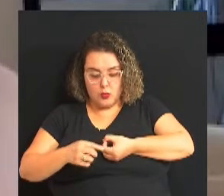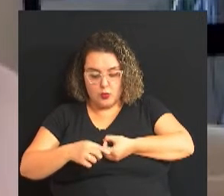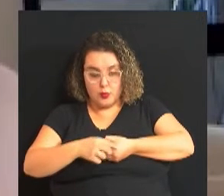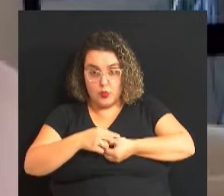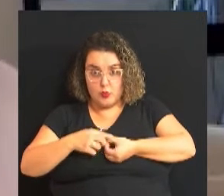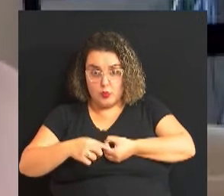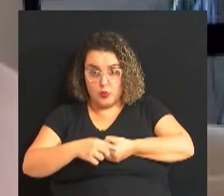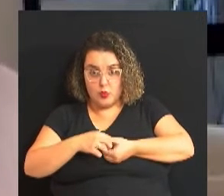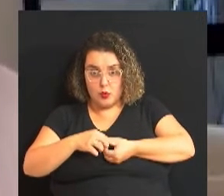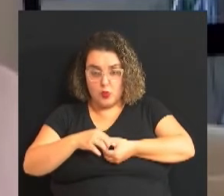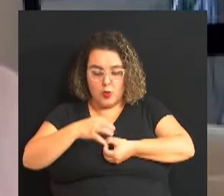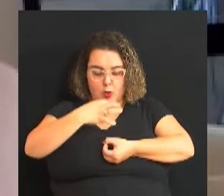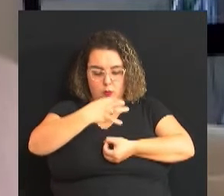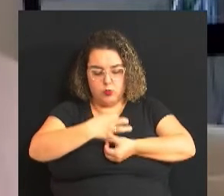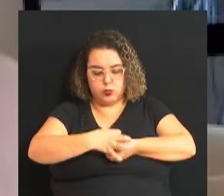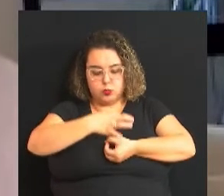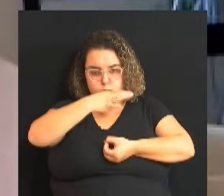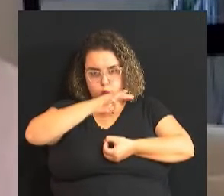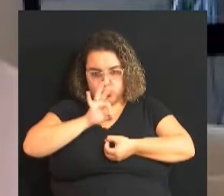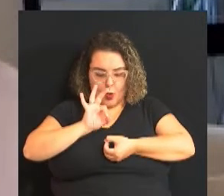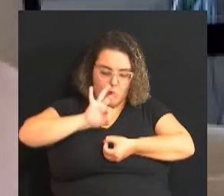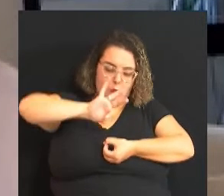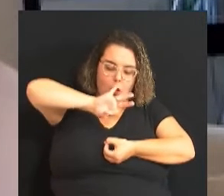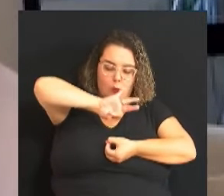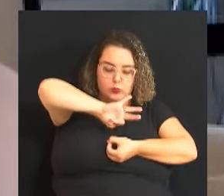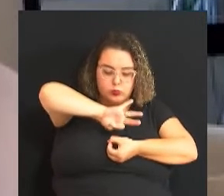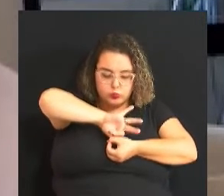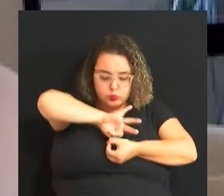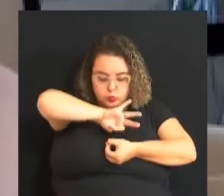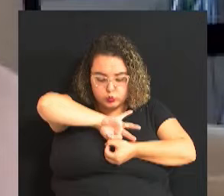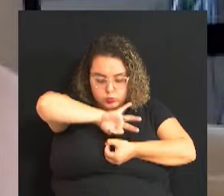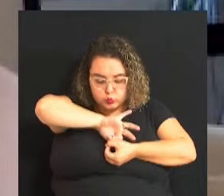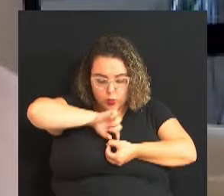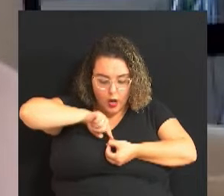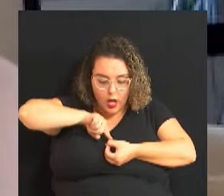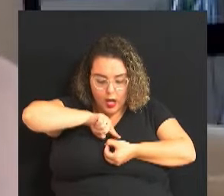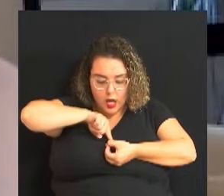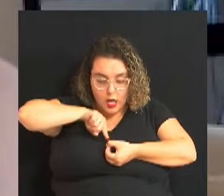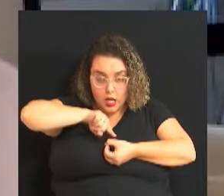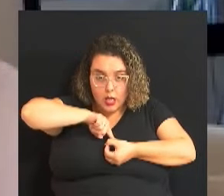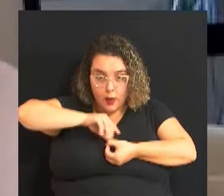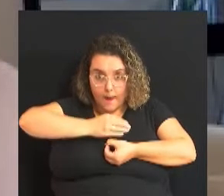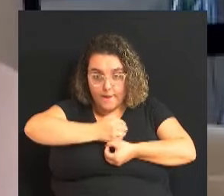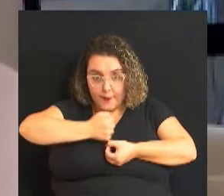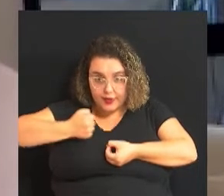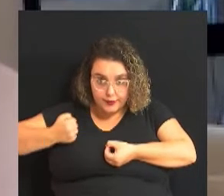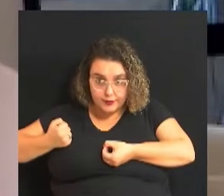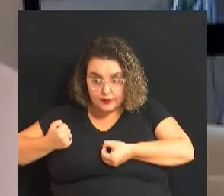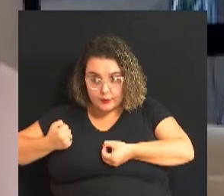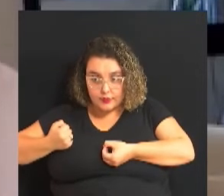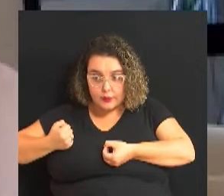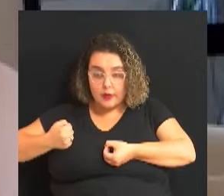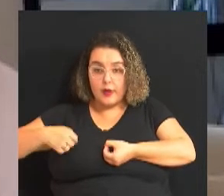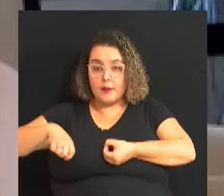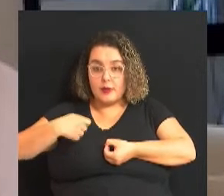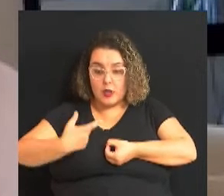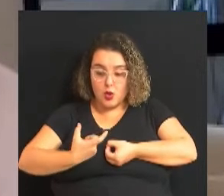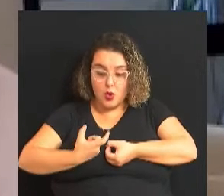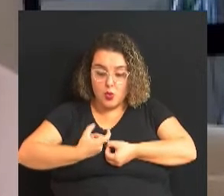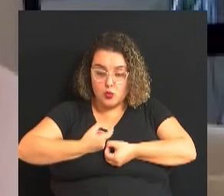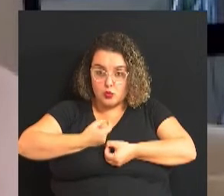bem perto do canal anal. A questão é que para você operar essa pessoa, você tem que tirar o tumor e tem que tirar